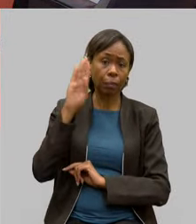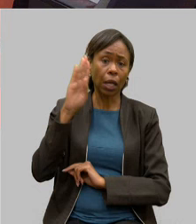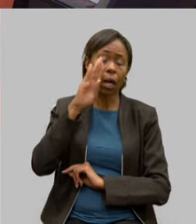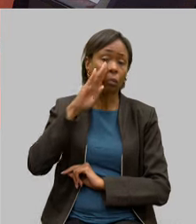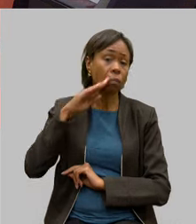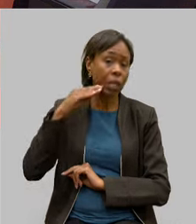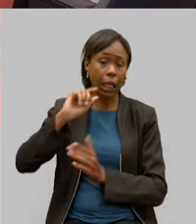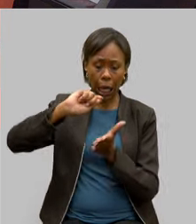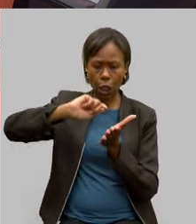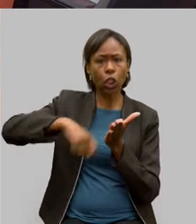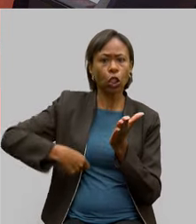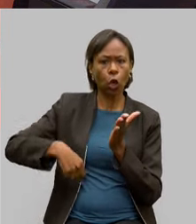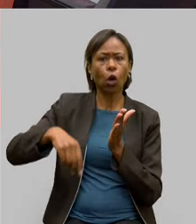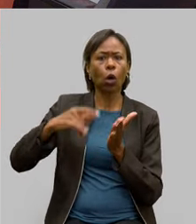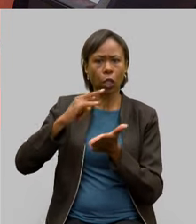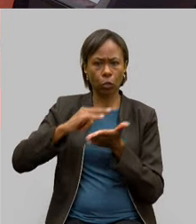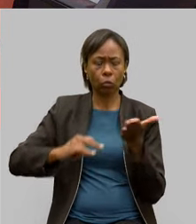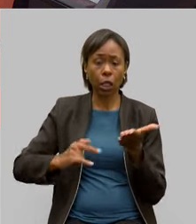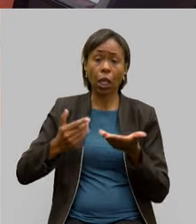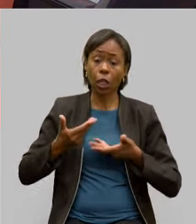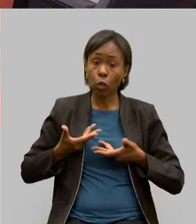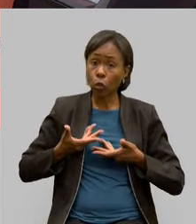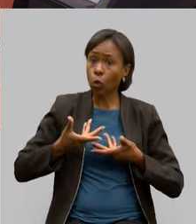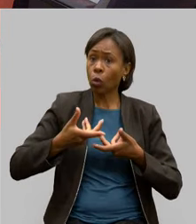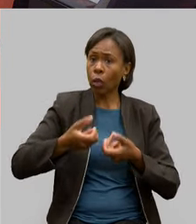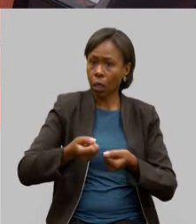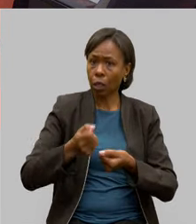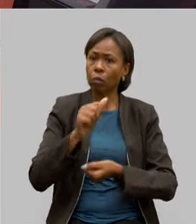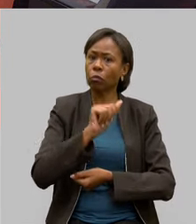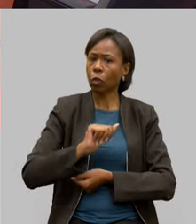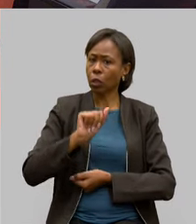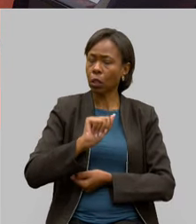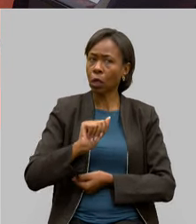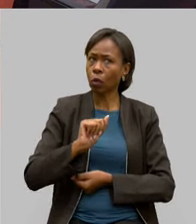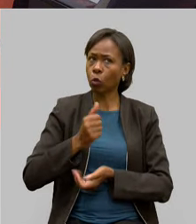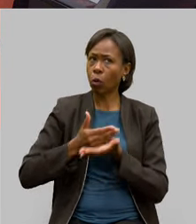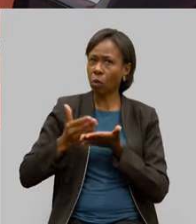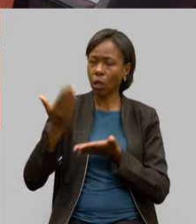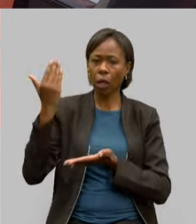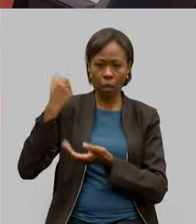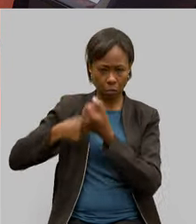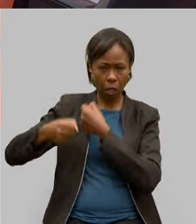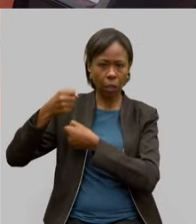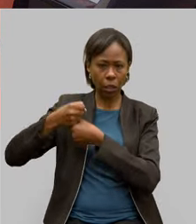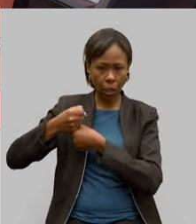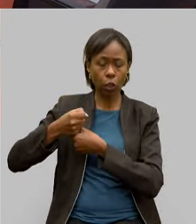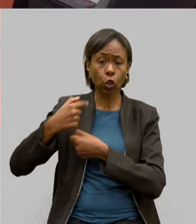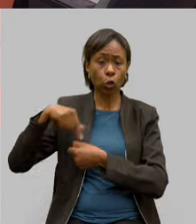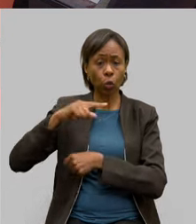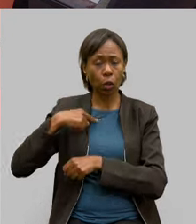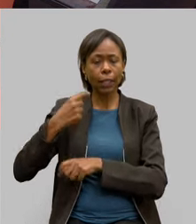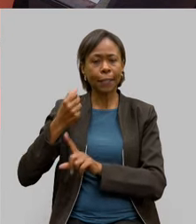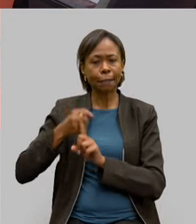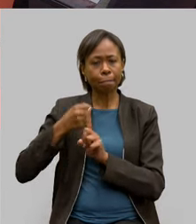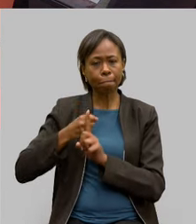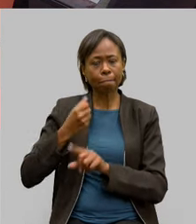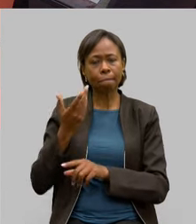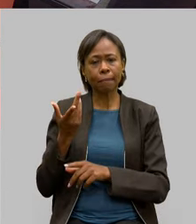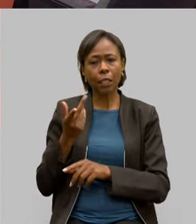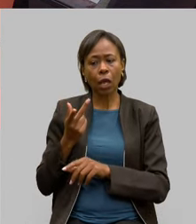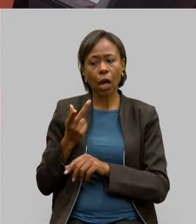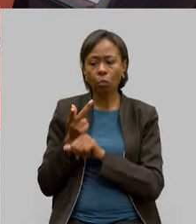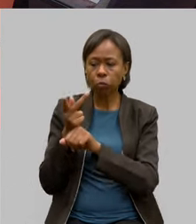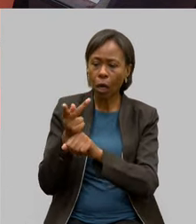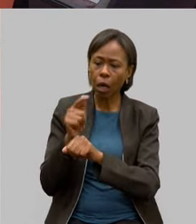que no nos acolheu como Associação desde do ano passado quando buscamos eh o apoio dela